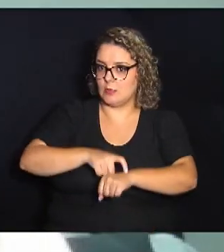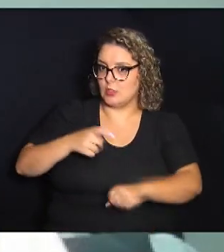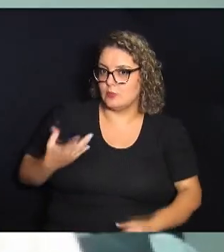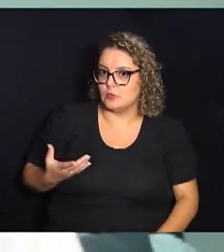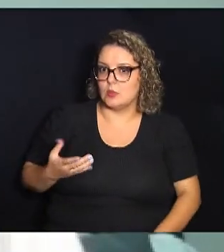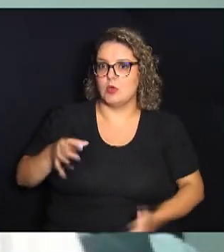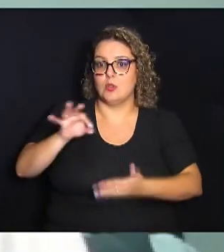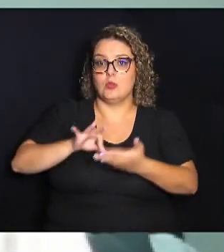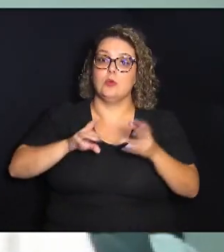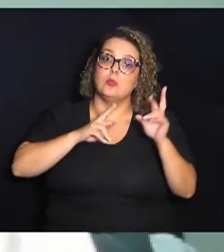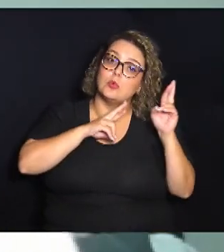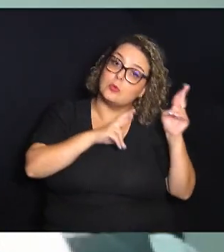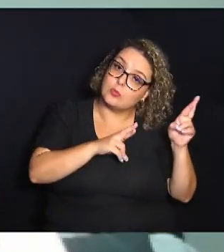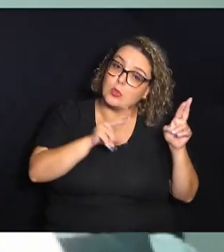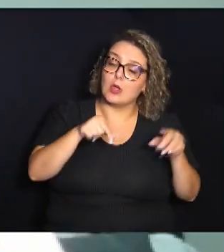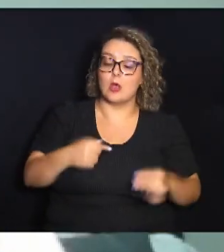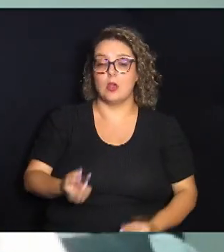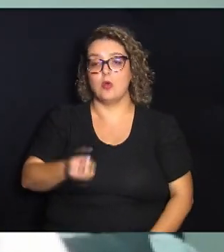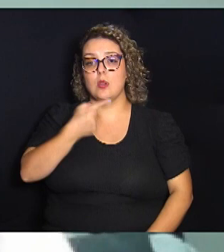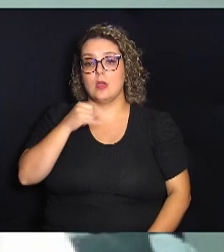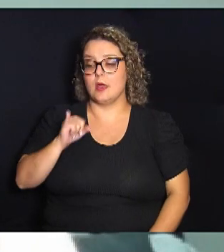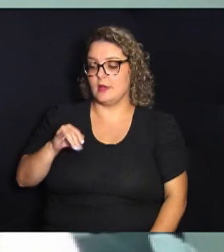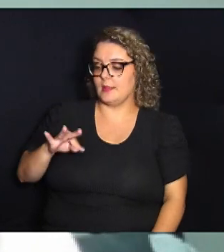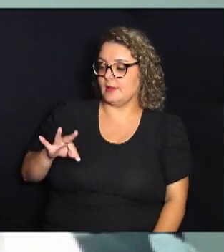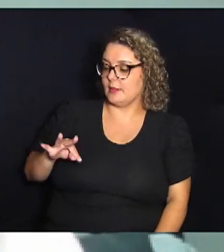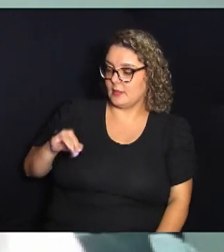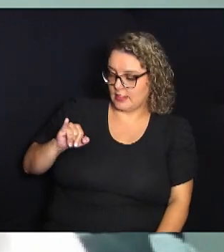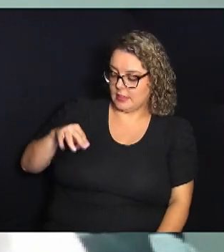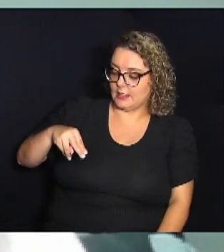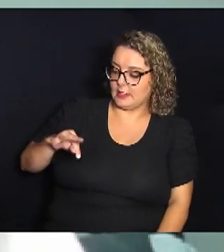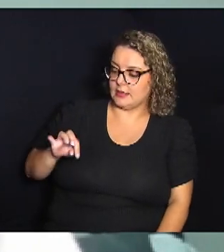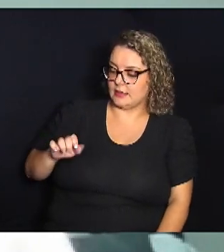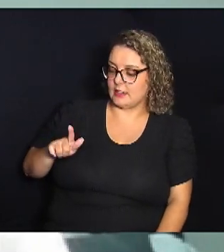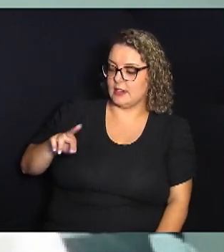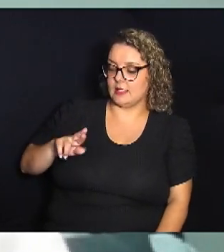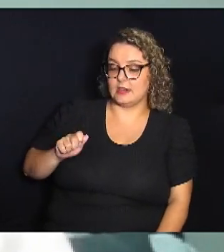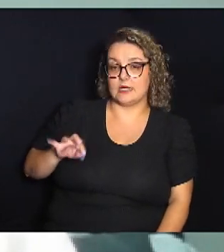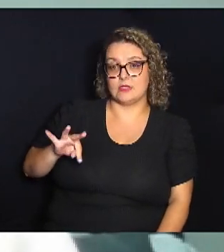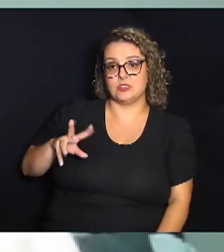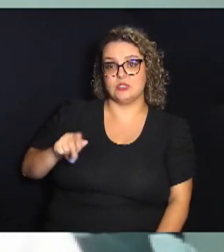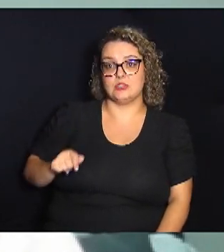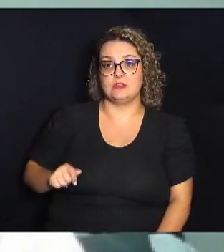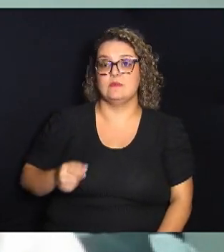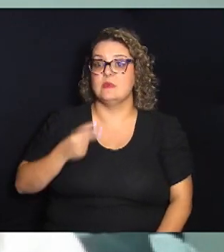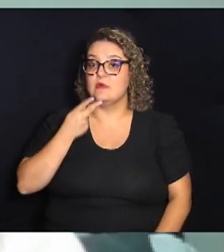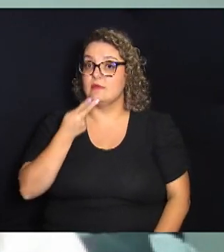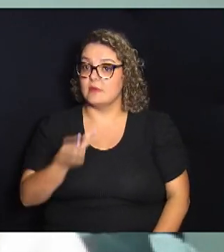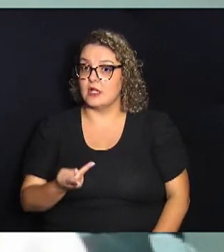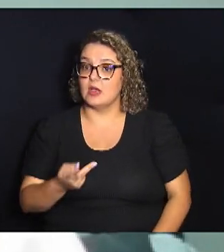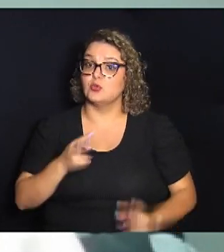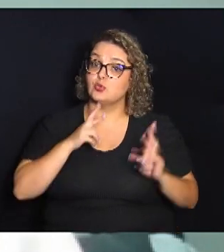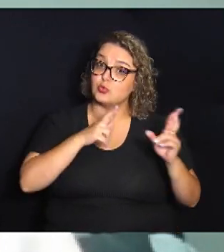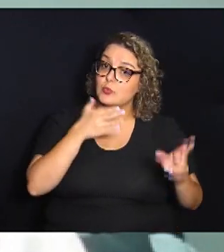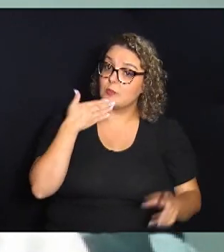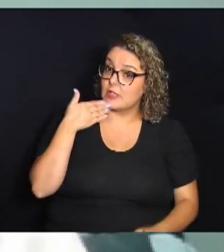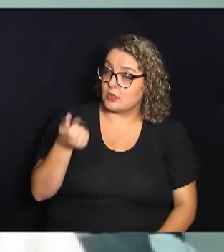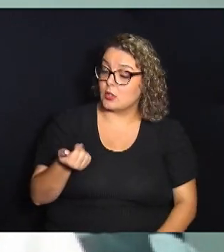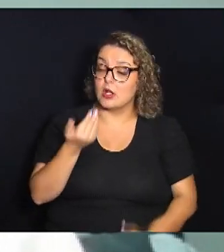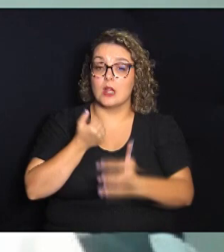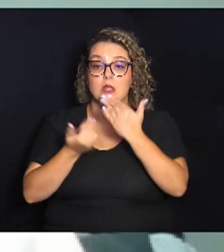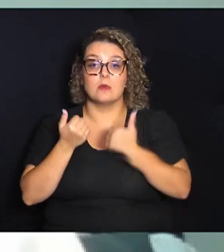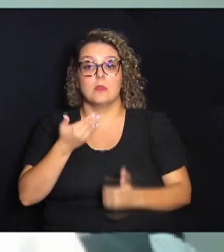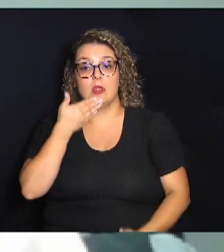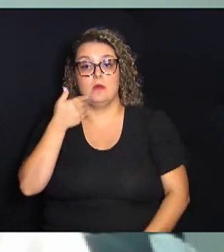corrigir o sono, é isso que a medicina integrativa fala. Dormir melhor, alimentar-se melhor,